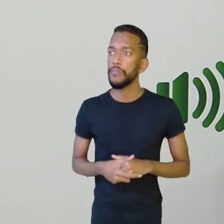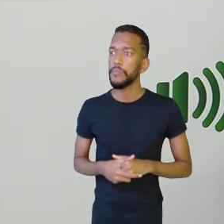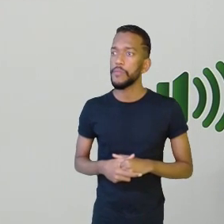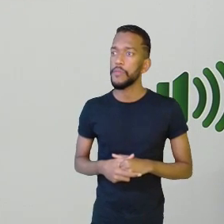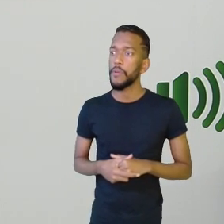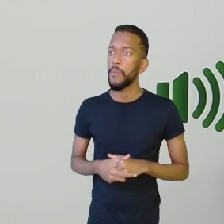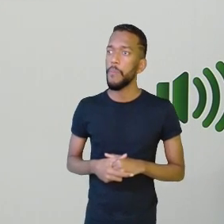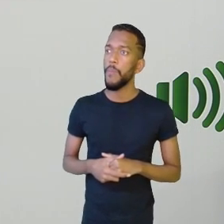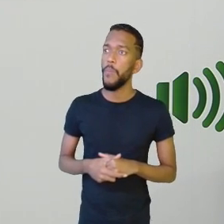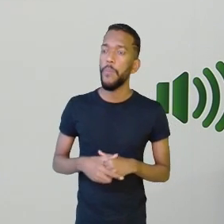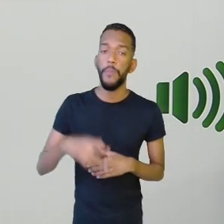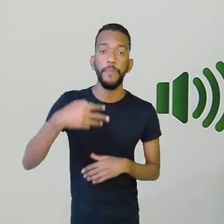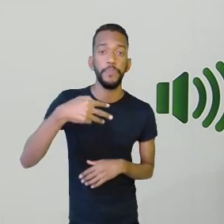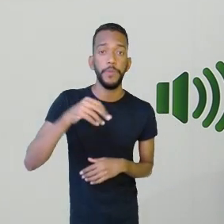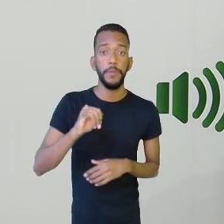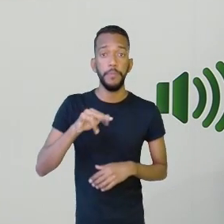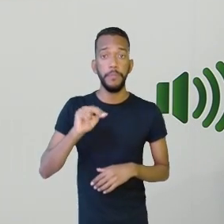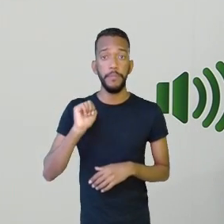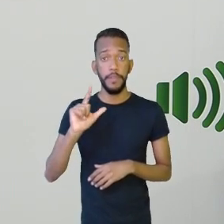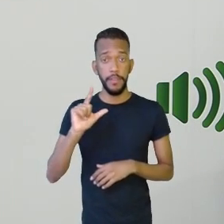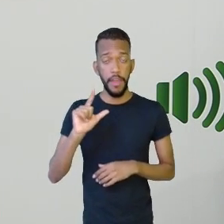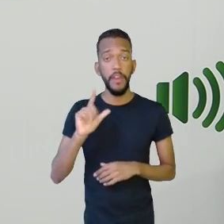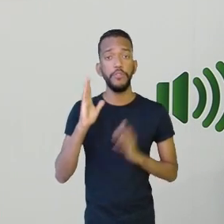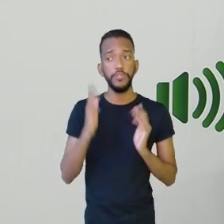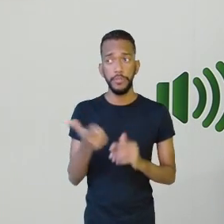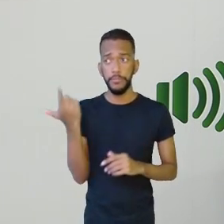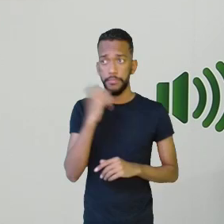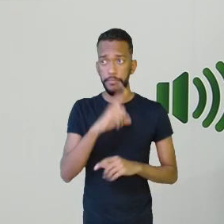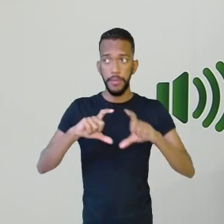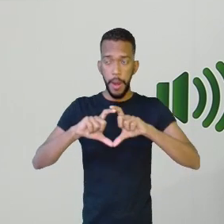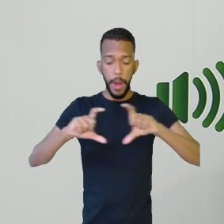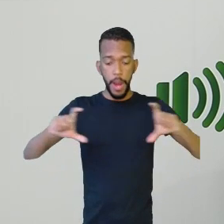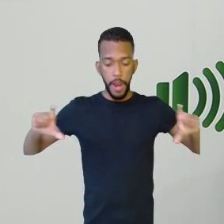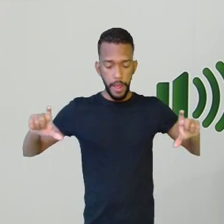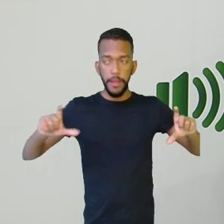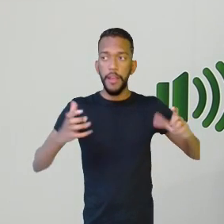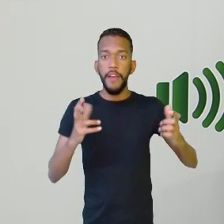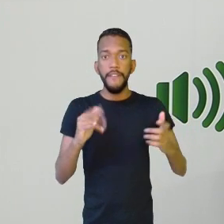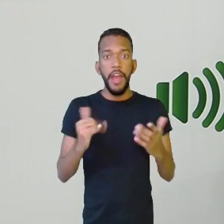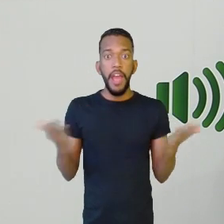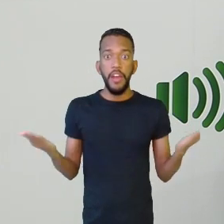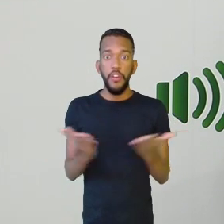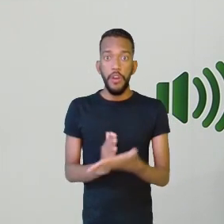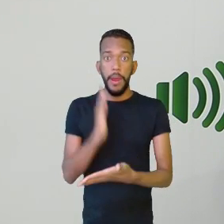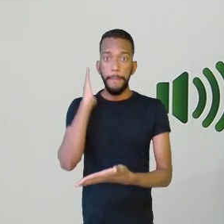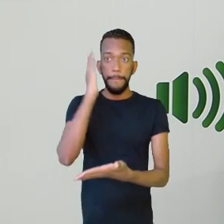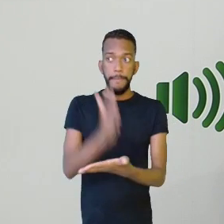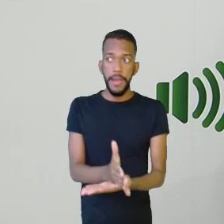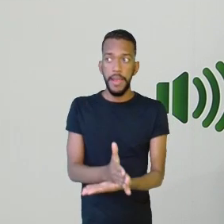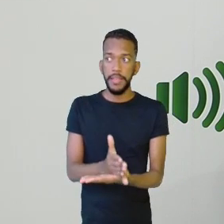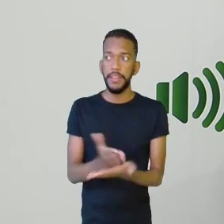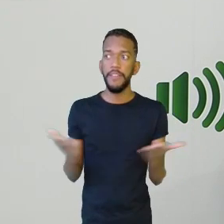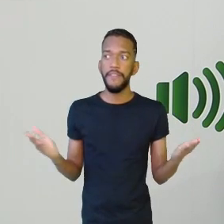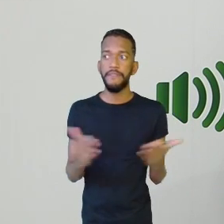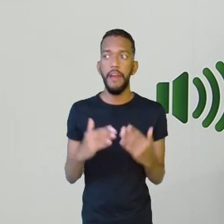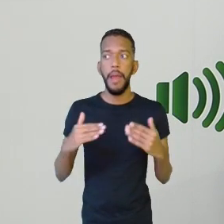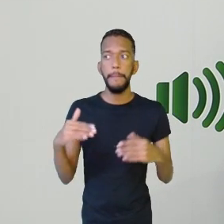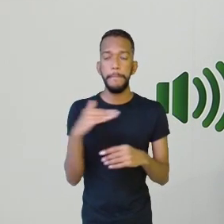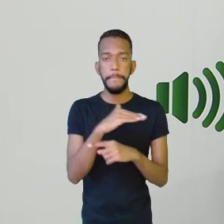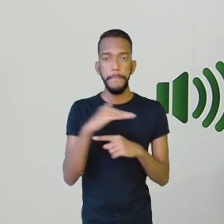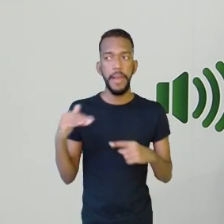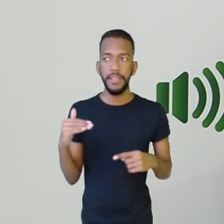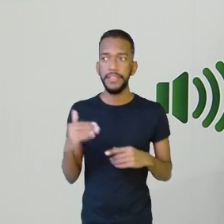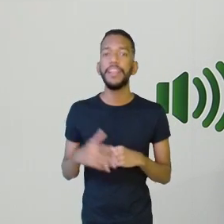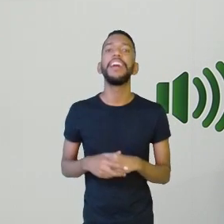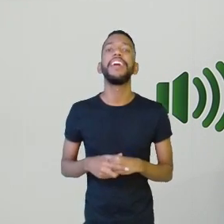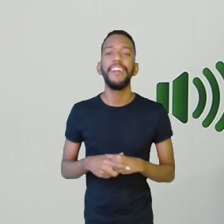Miguel ganhou uma barra de chocolate e vai dividi-la ao meio. Ele vai dar a